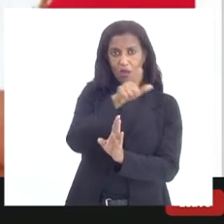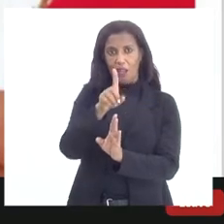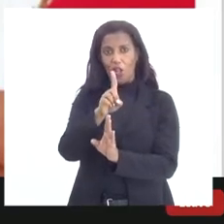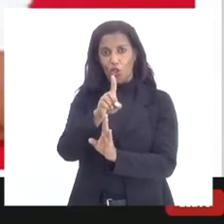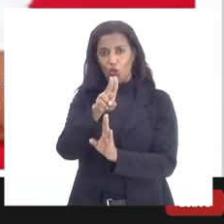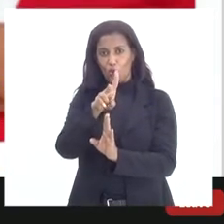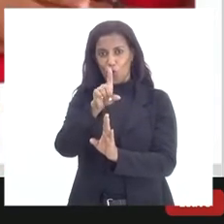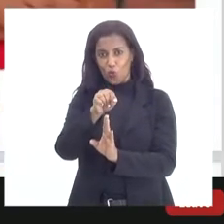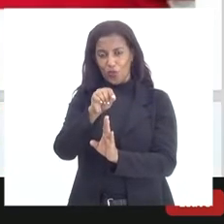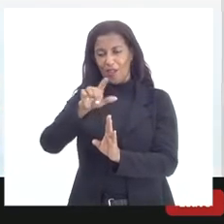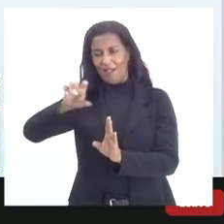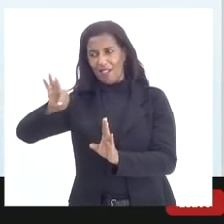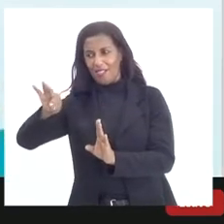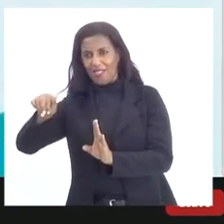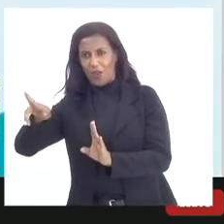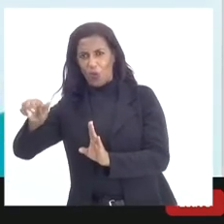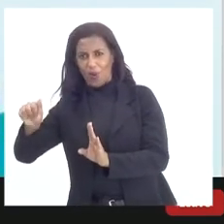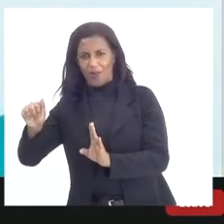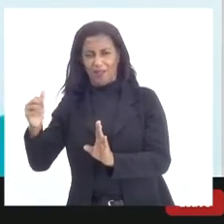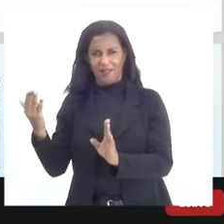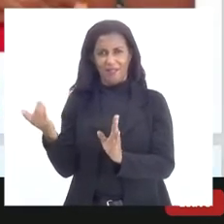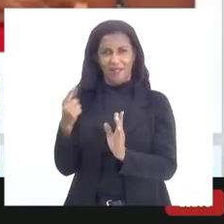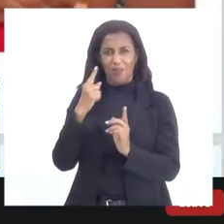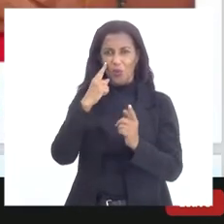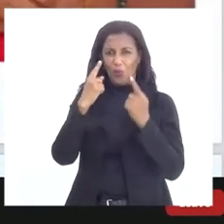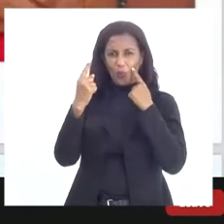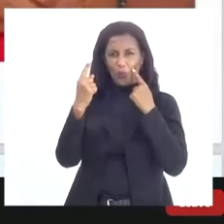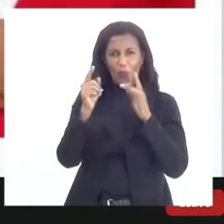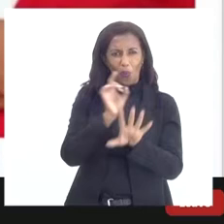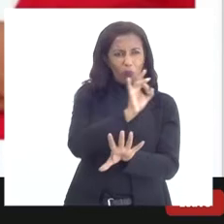Então, o que a gente vê é